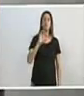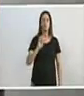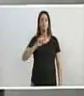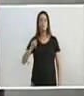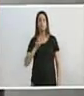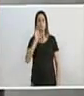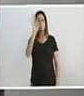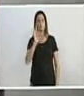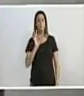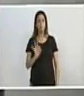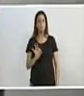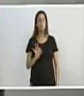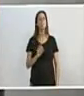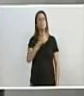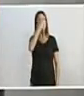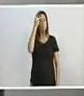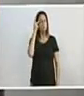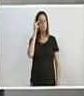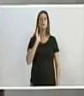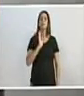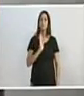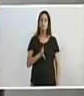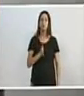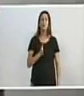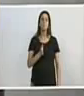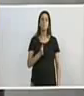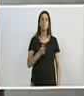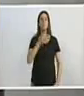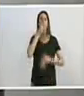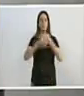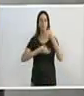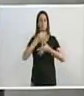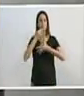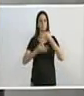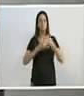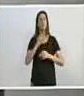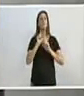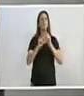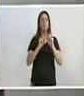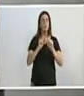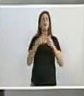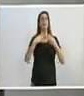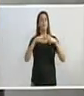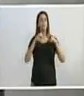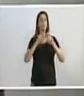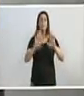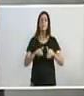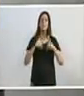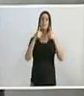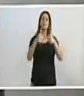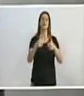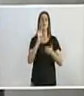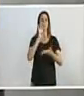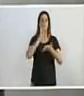39,55% das pessoas que deram sugestões buscam a melhoria no sistema do modelo de operação,